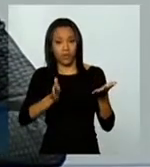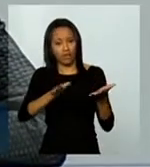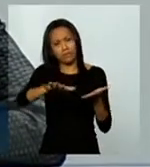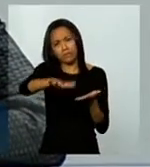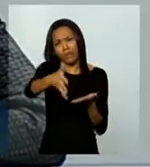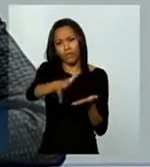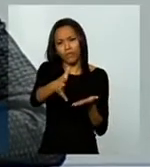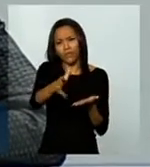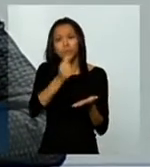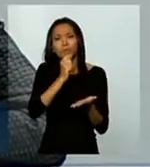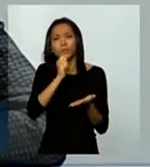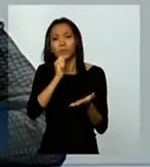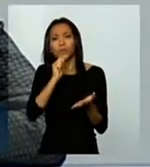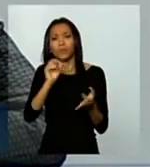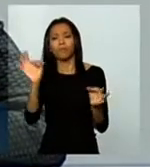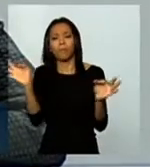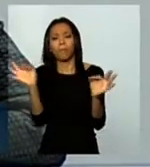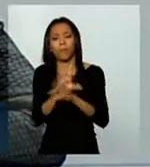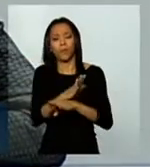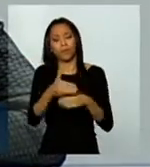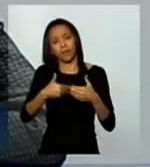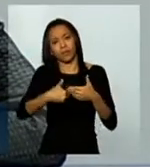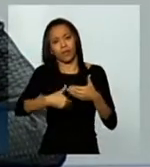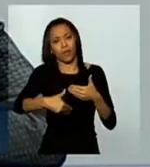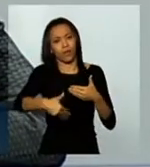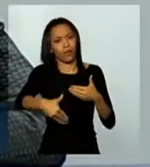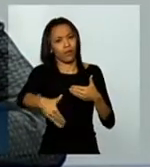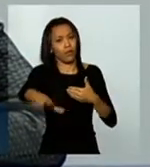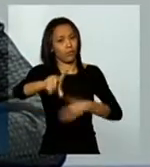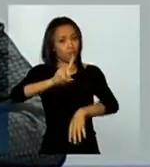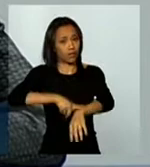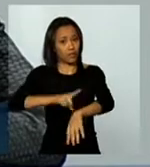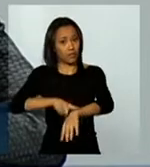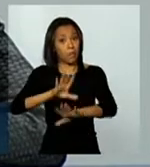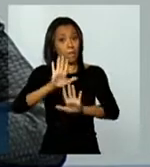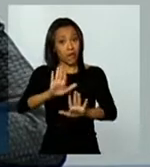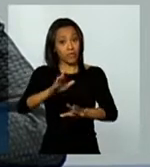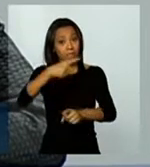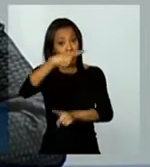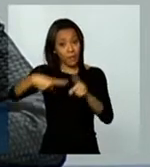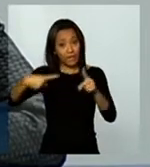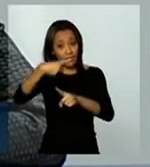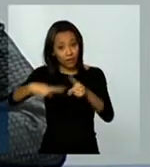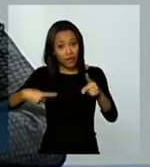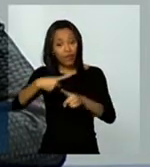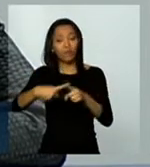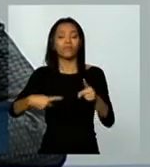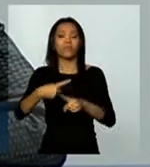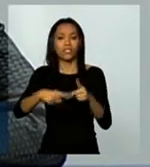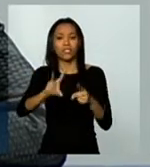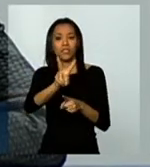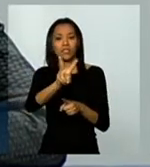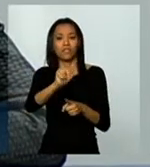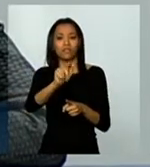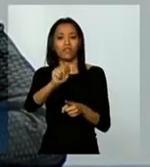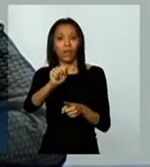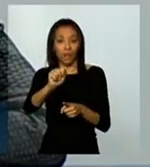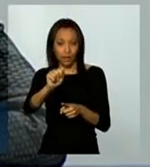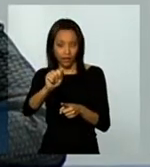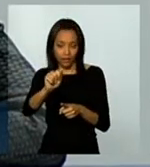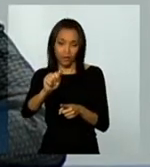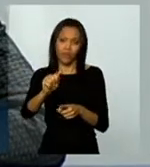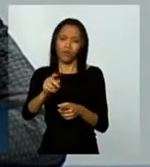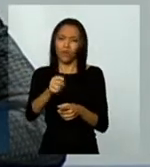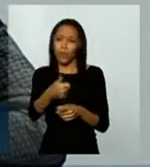talvez não fique pronto até o período que está estabelecido, mas quero dizer que metade dessas vagas,